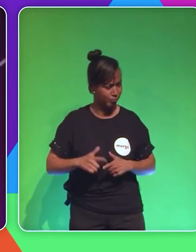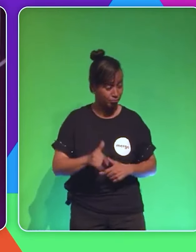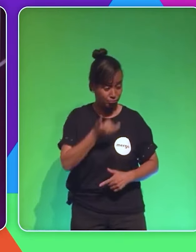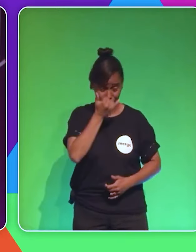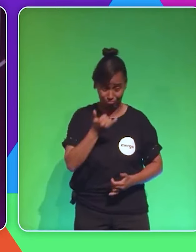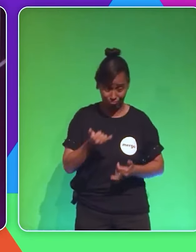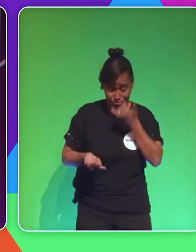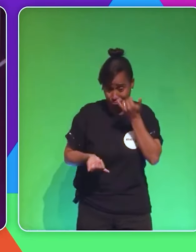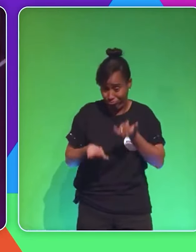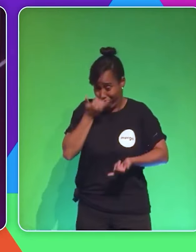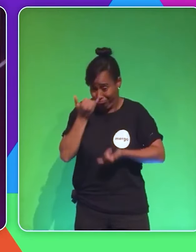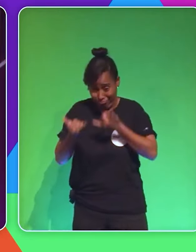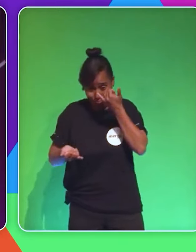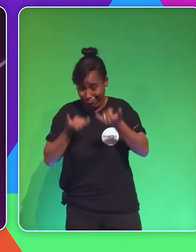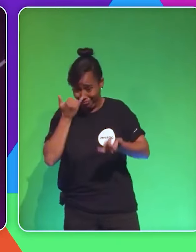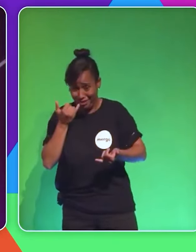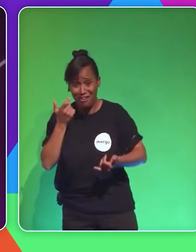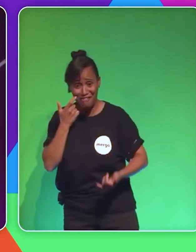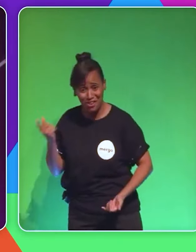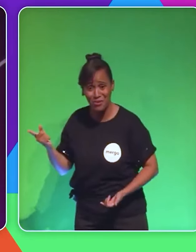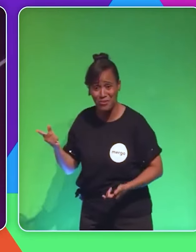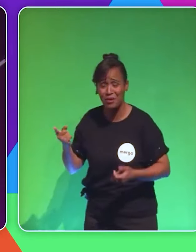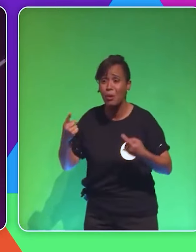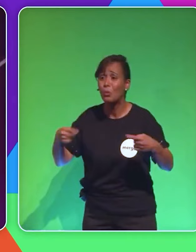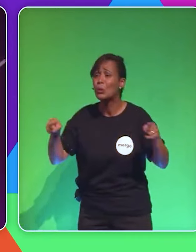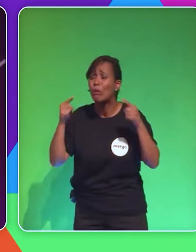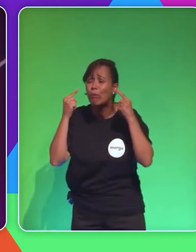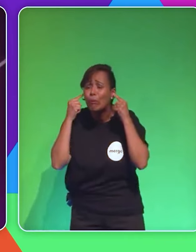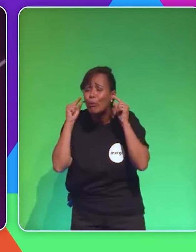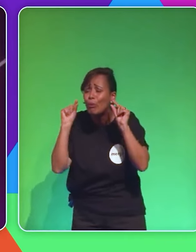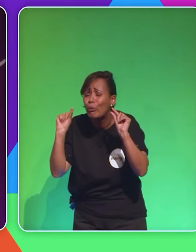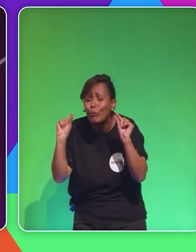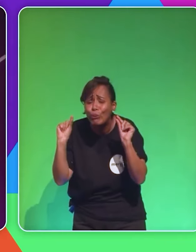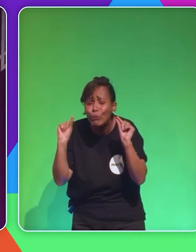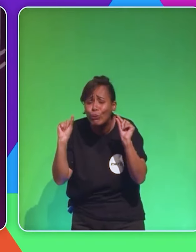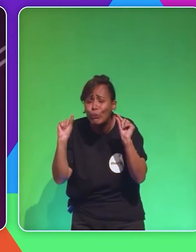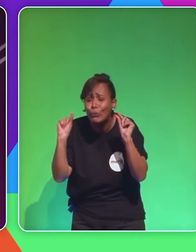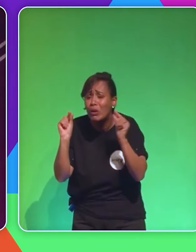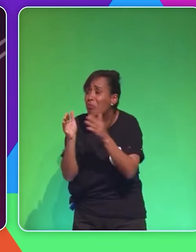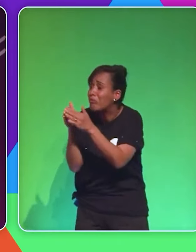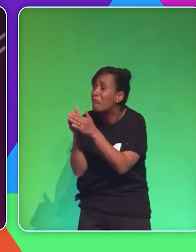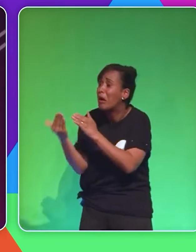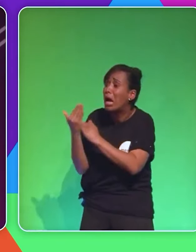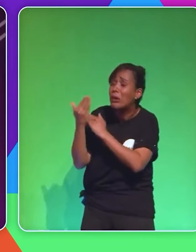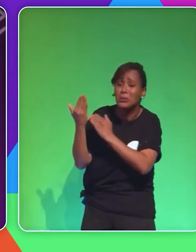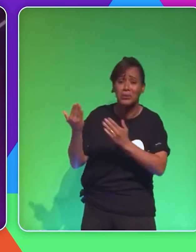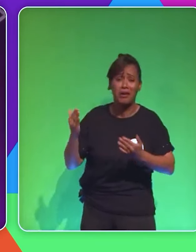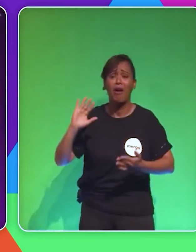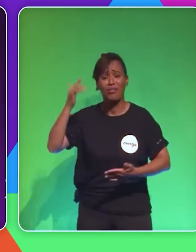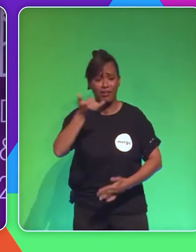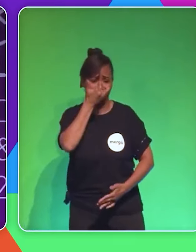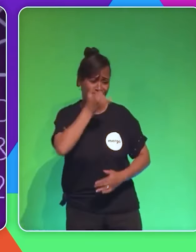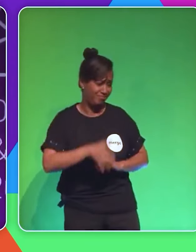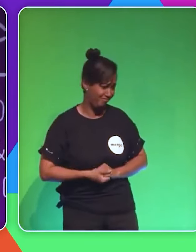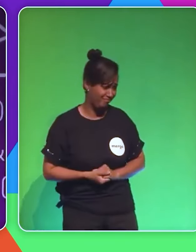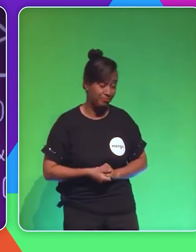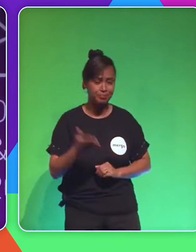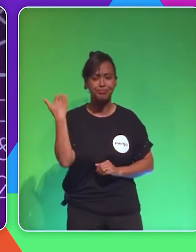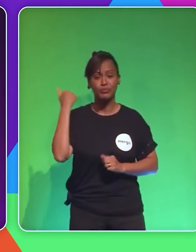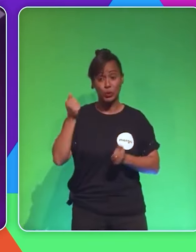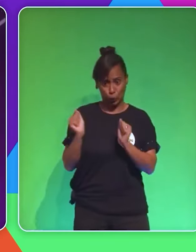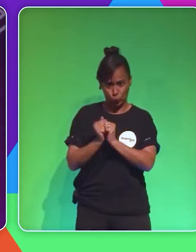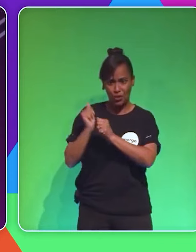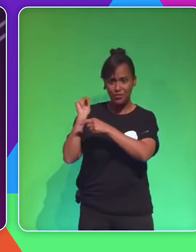como vocês viram aqui foi um exemplo outro dia eu tava fazendo uma uma palestra uma palestra não uma live com Daniel